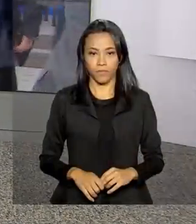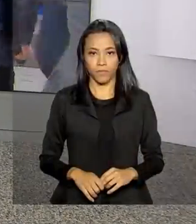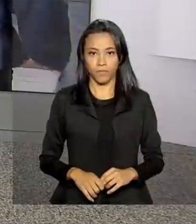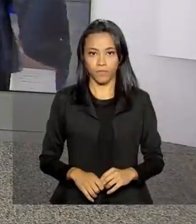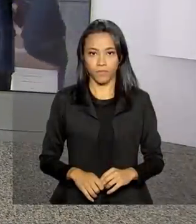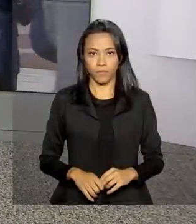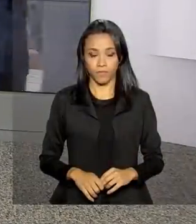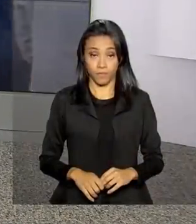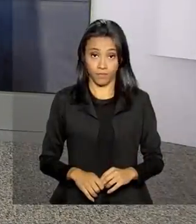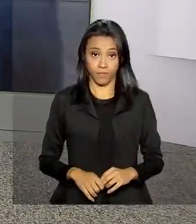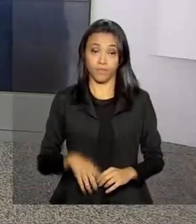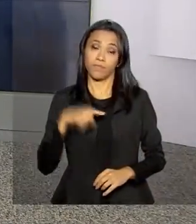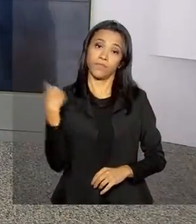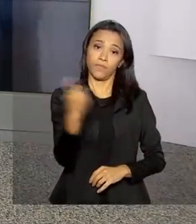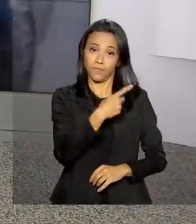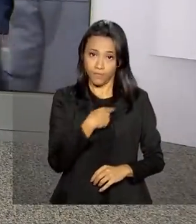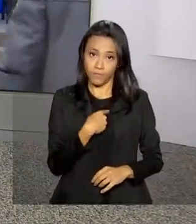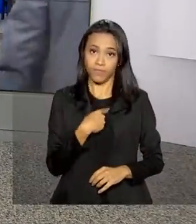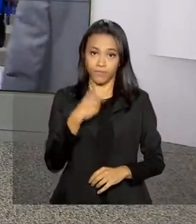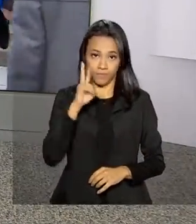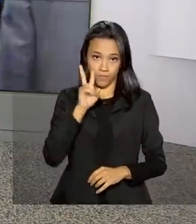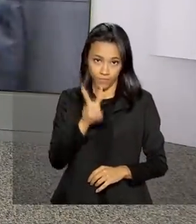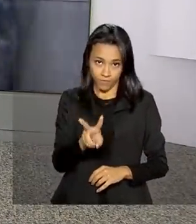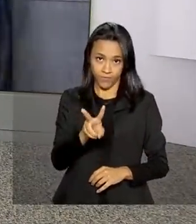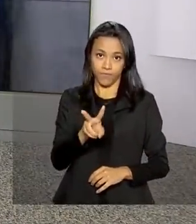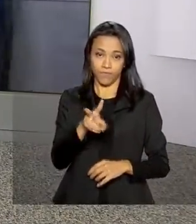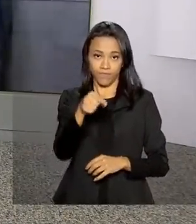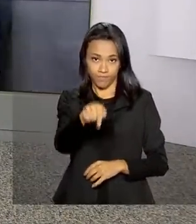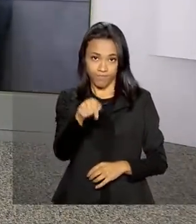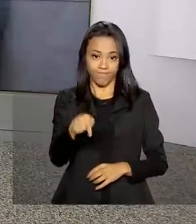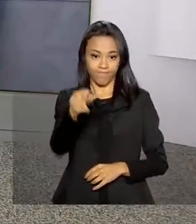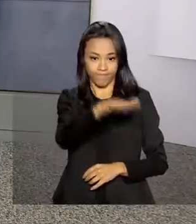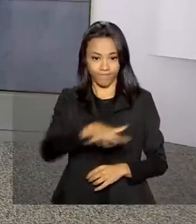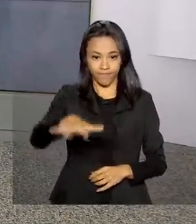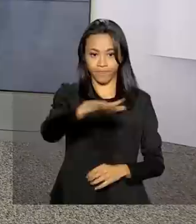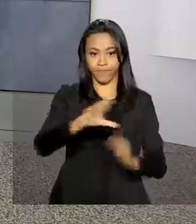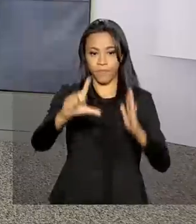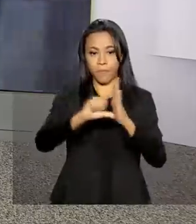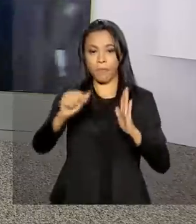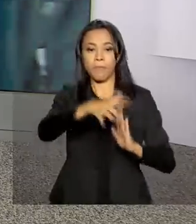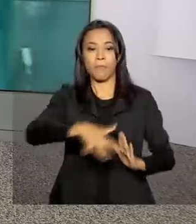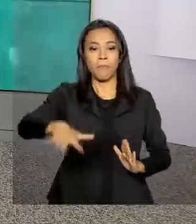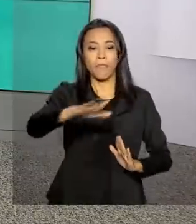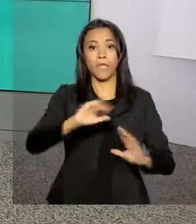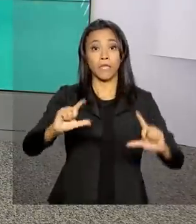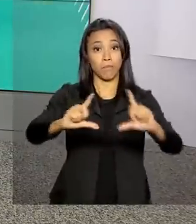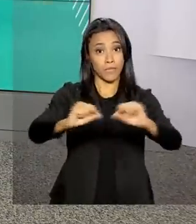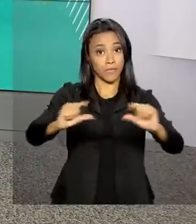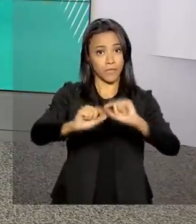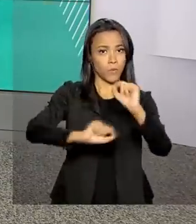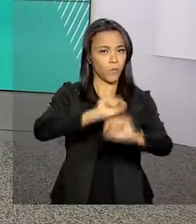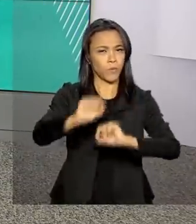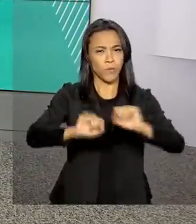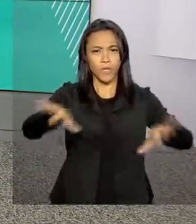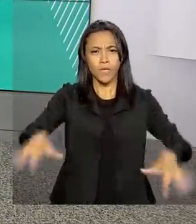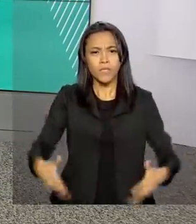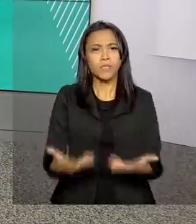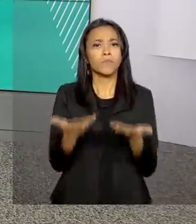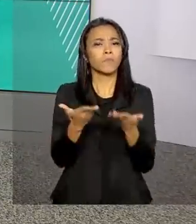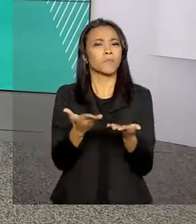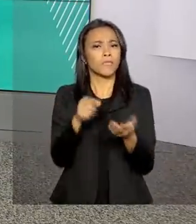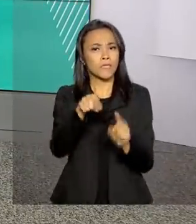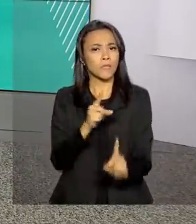e nós então acompanhamos ao vivo direto do palácio do planalto aqui em brasília a cerimônia em que o presidente